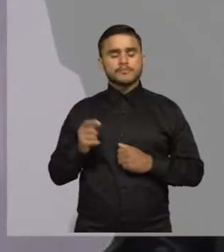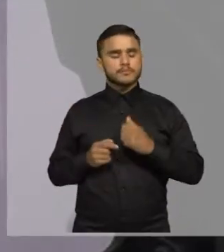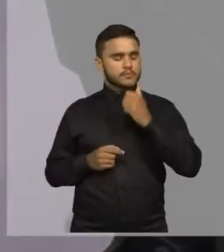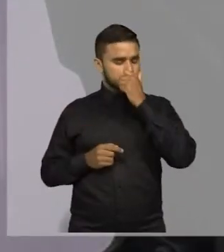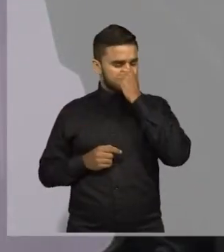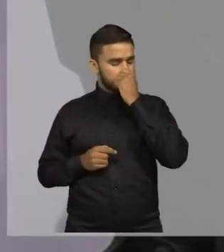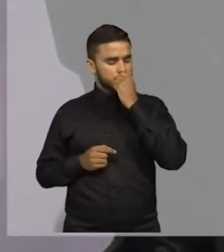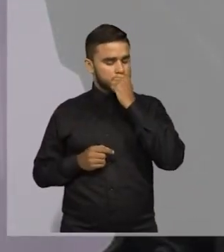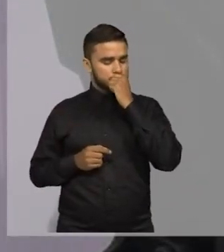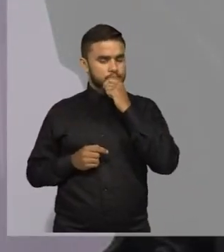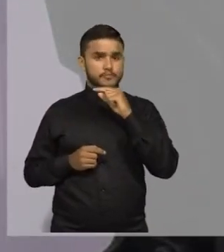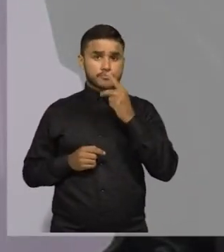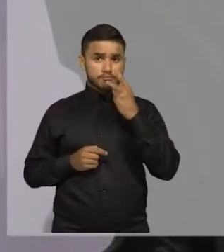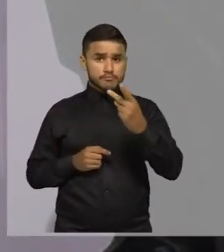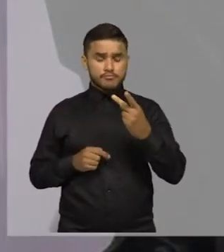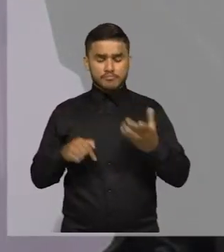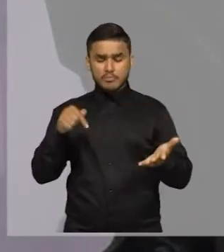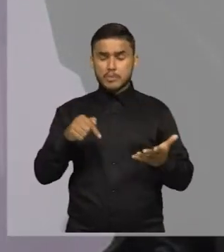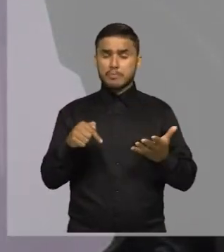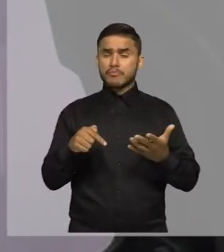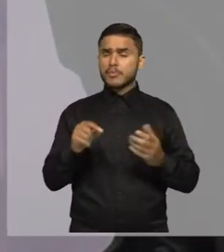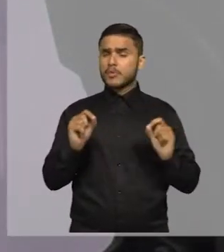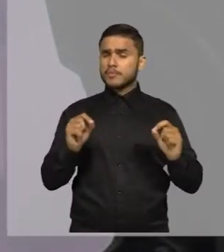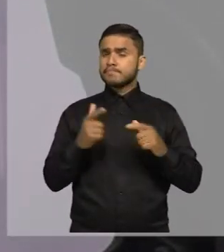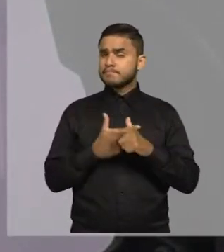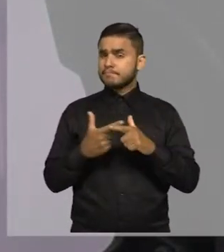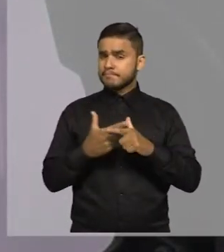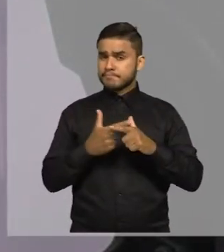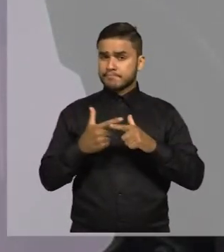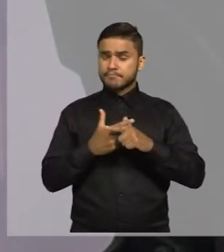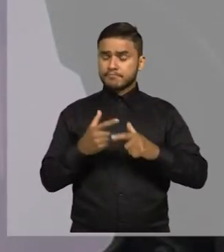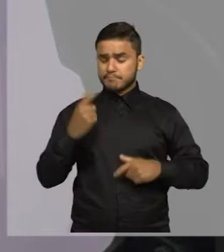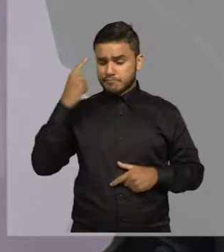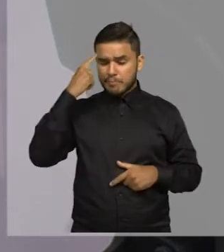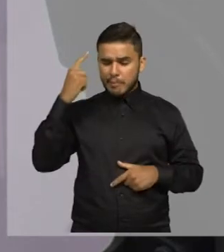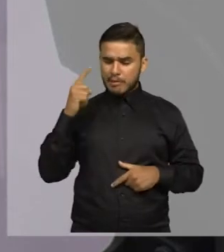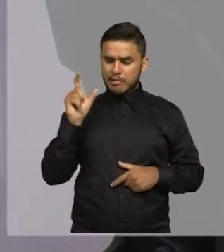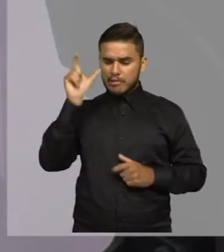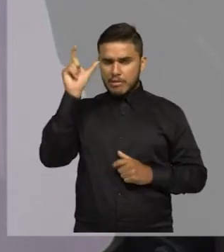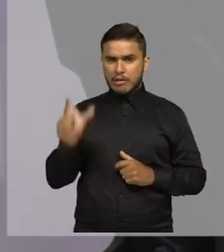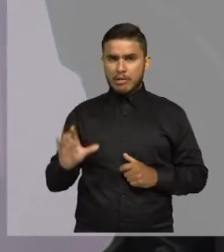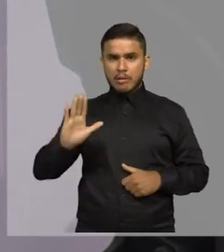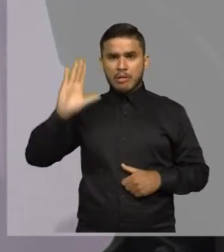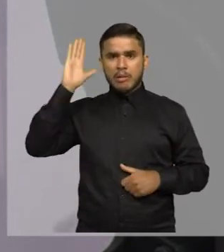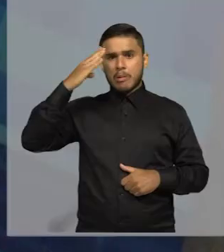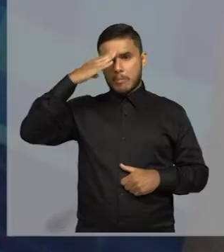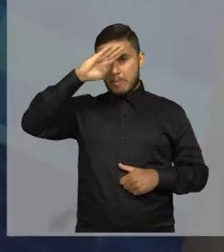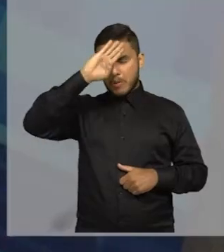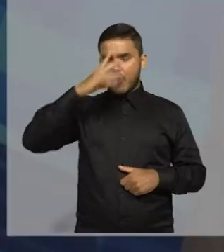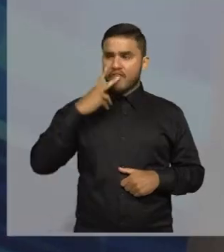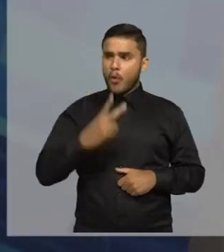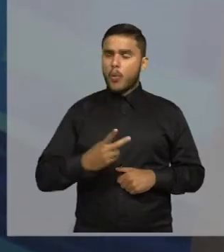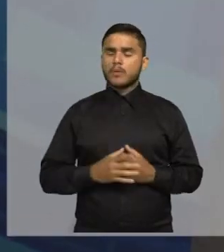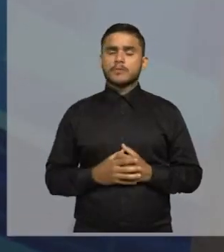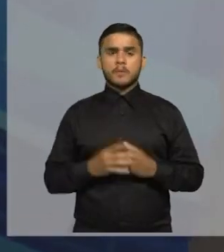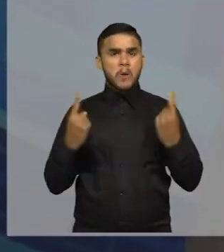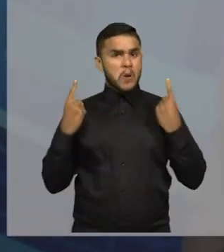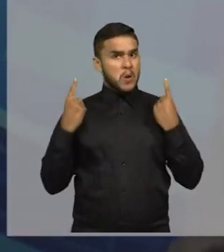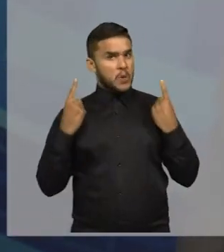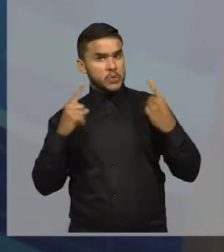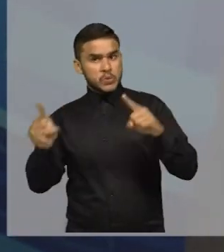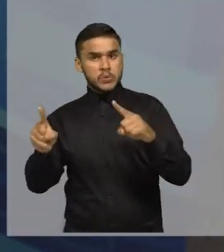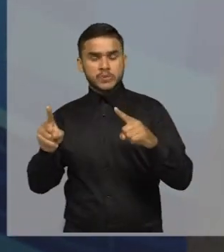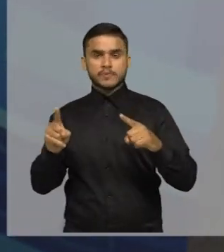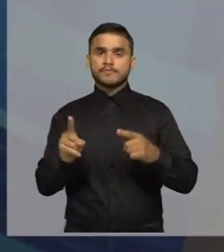que o problema do confronto não é desejo de um candidato ou de um presidente eleito. É uma